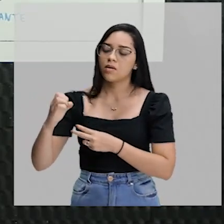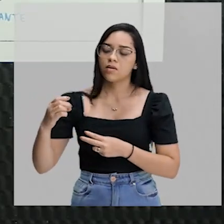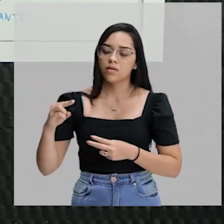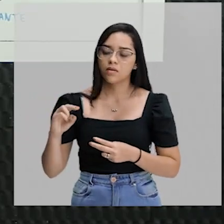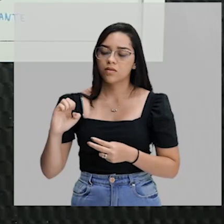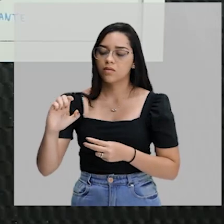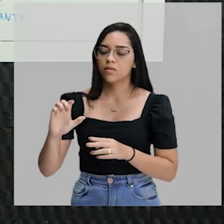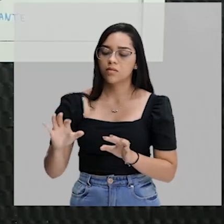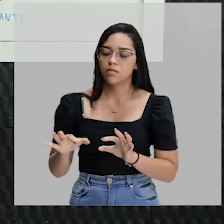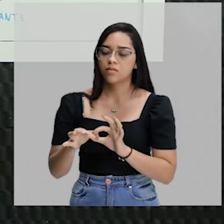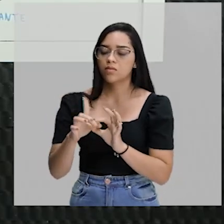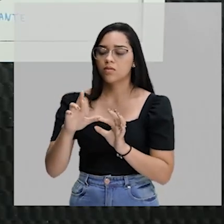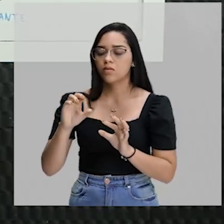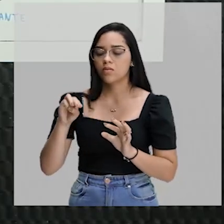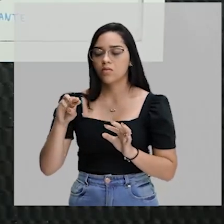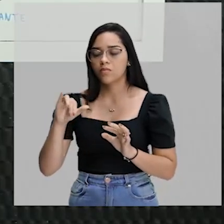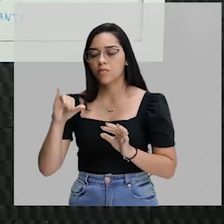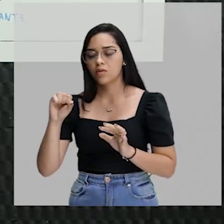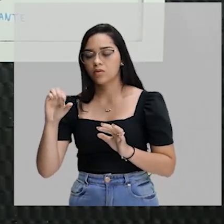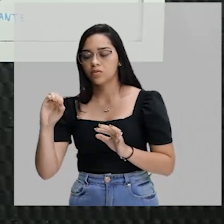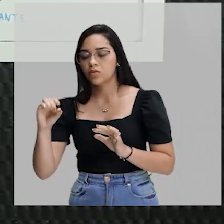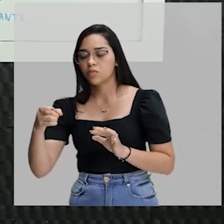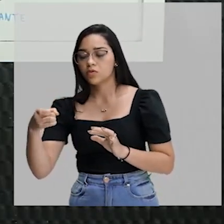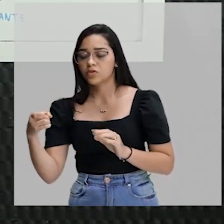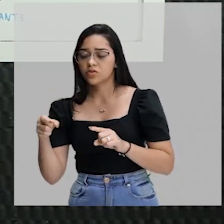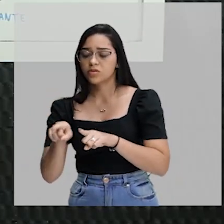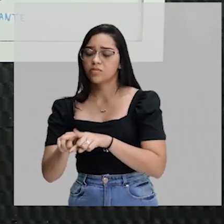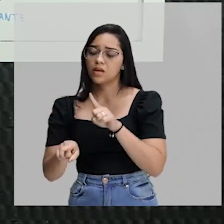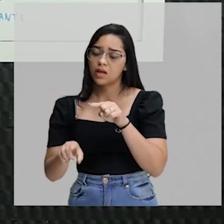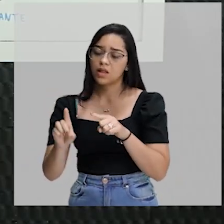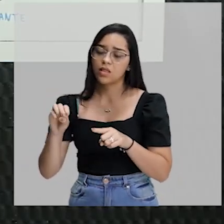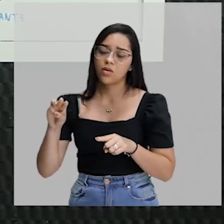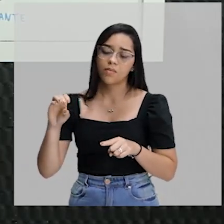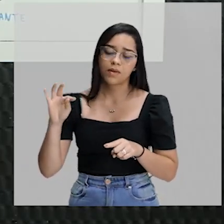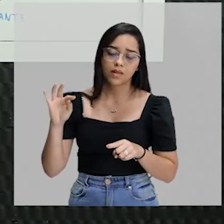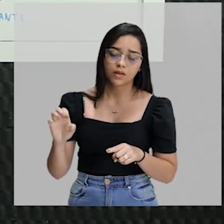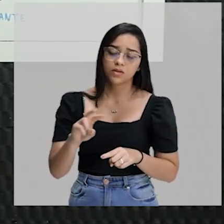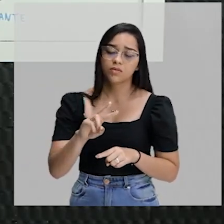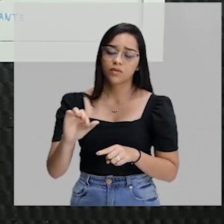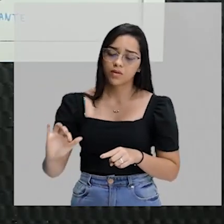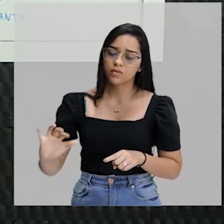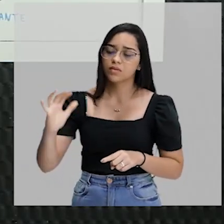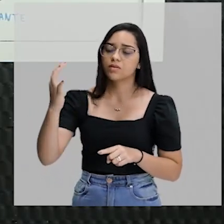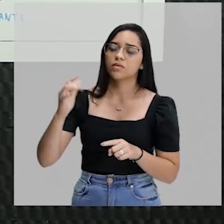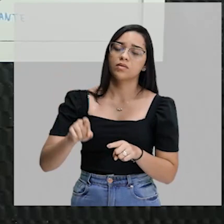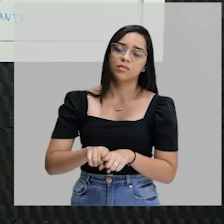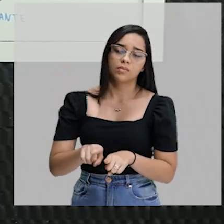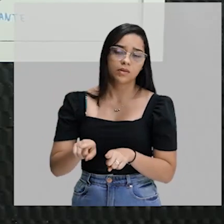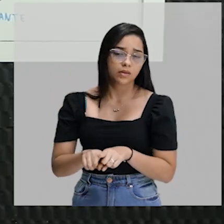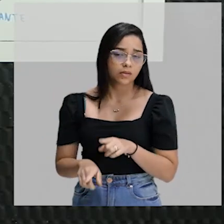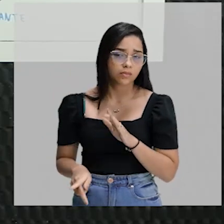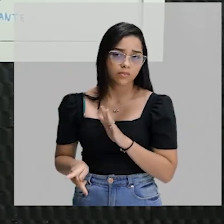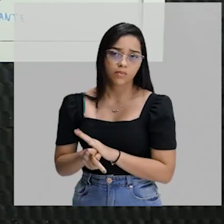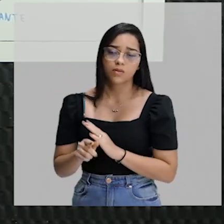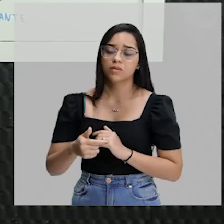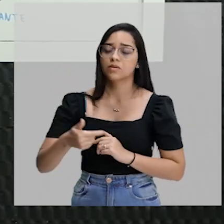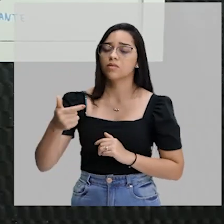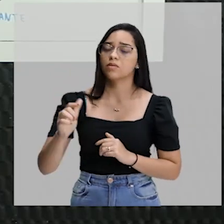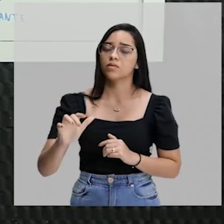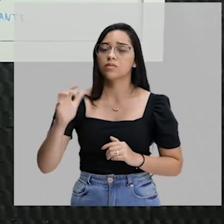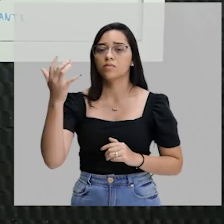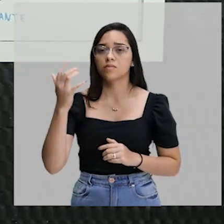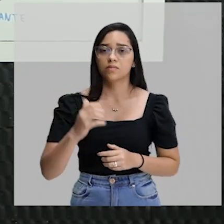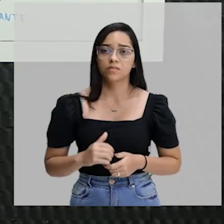ao cromossomo X e é dominante. Tá? A mesma coisa vai acontecer nessa segunda